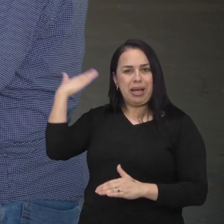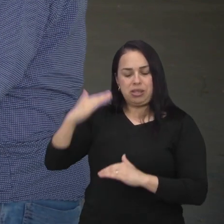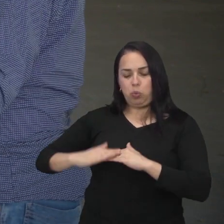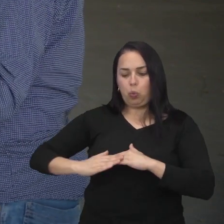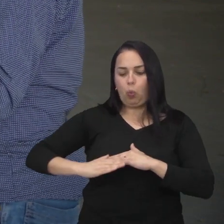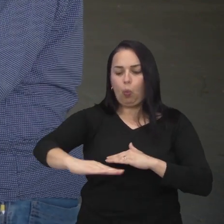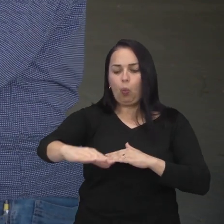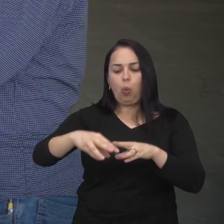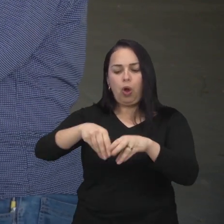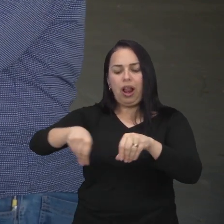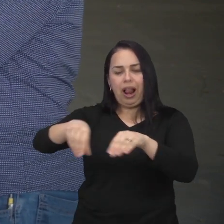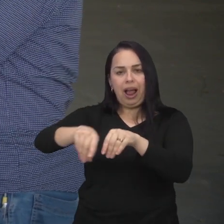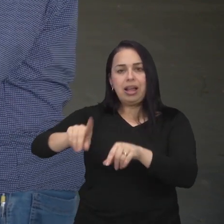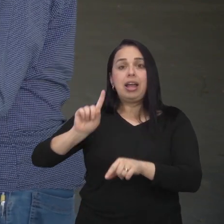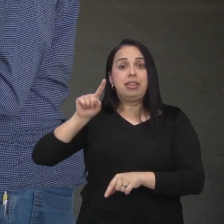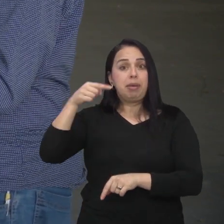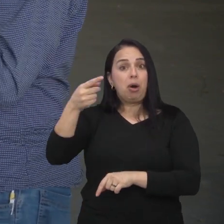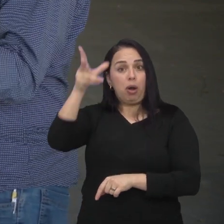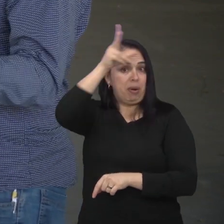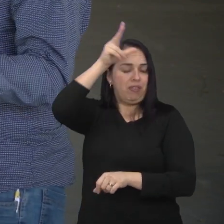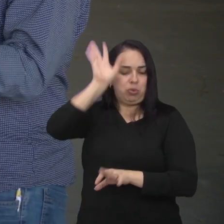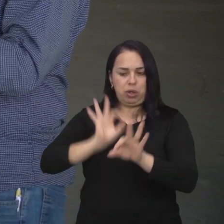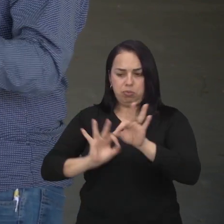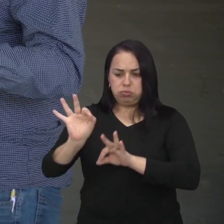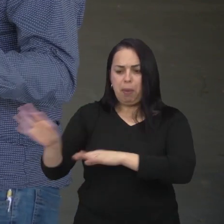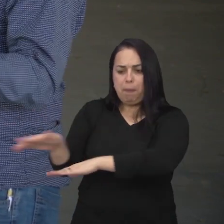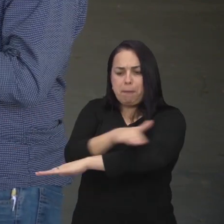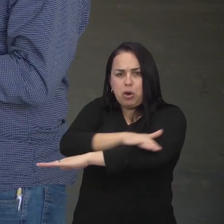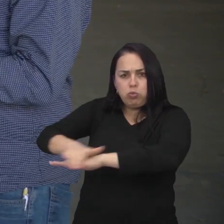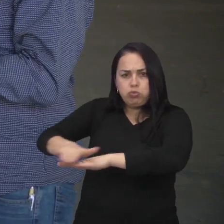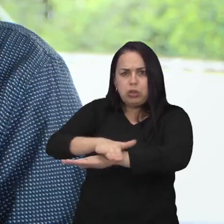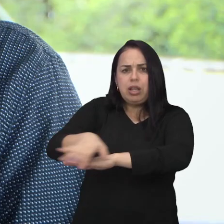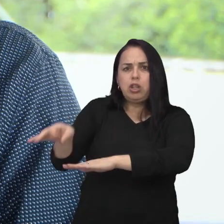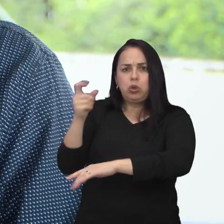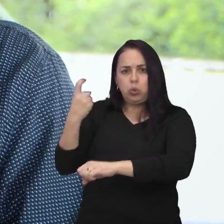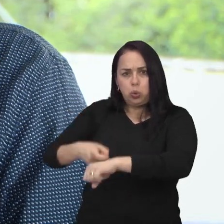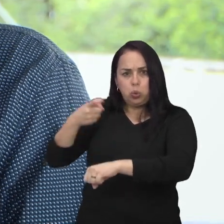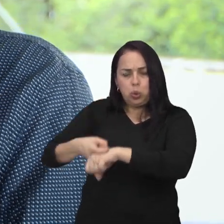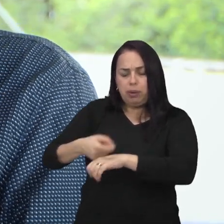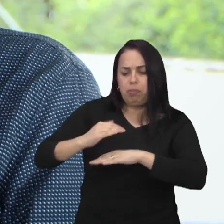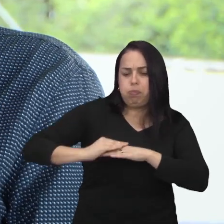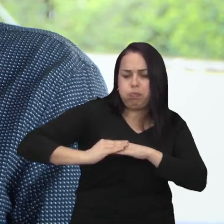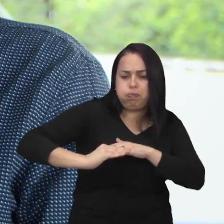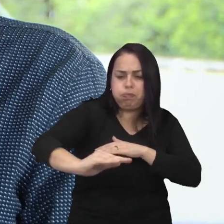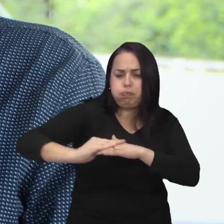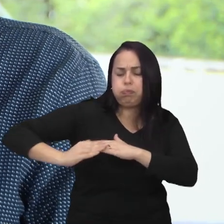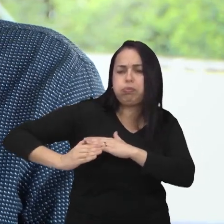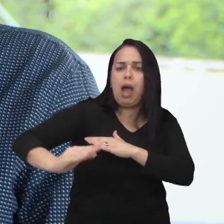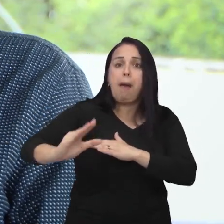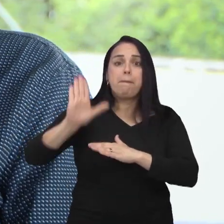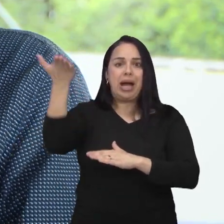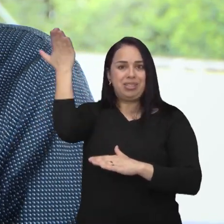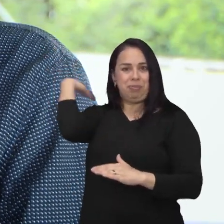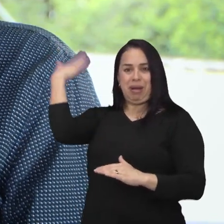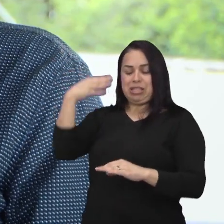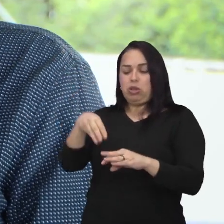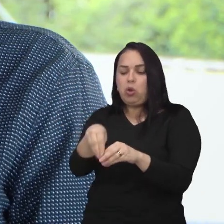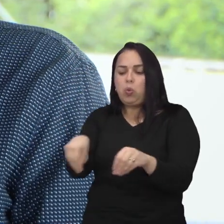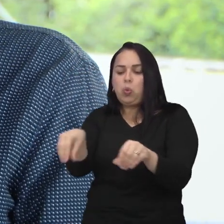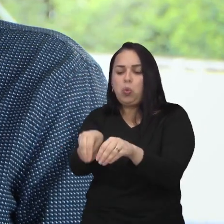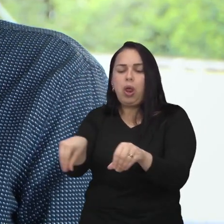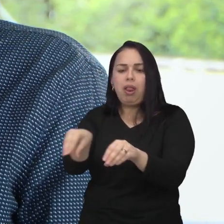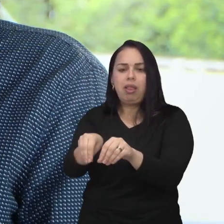chão batido. A prefeitura, depois do tombamento, é que colocou esse cimentado industrial.